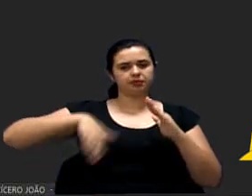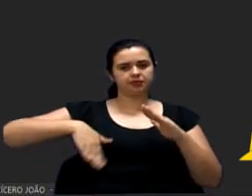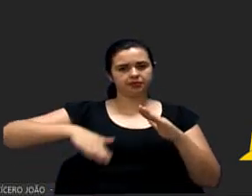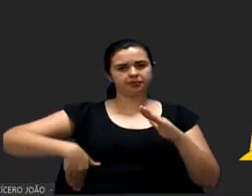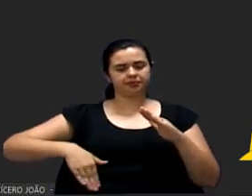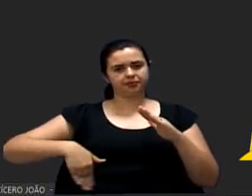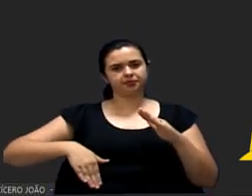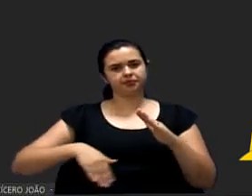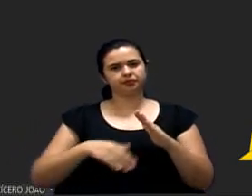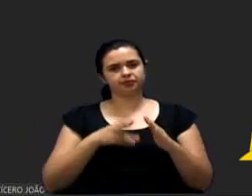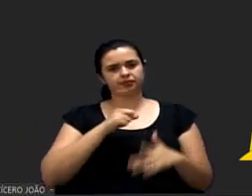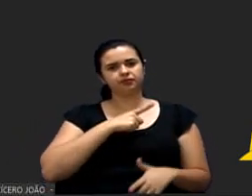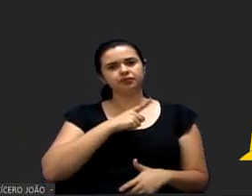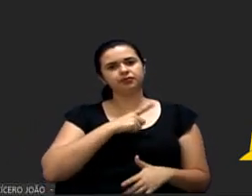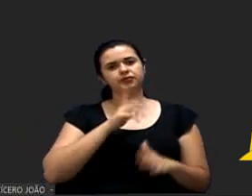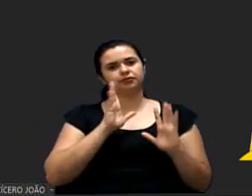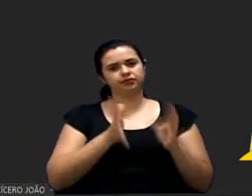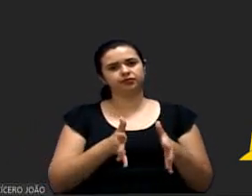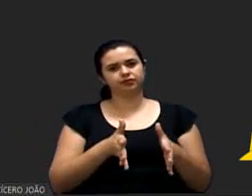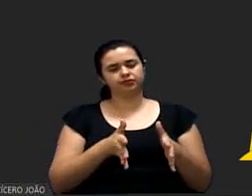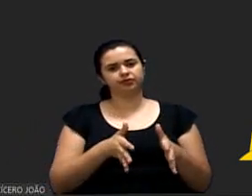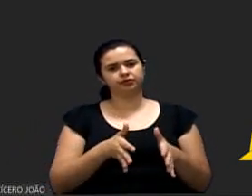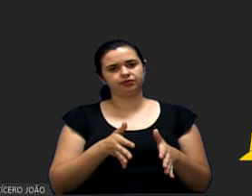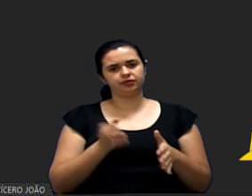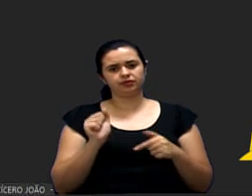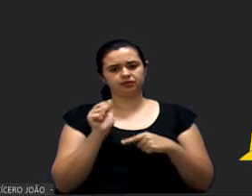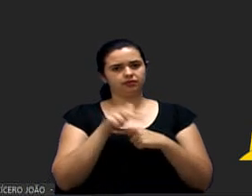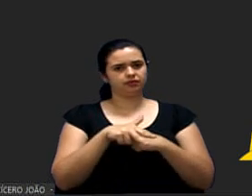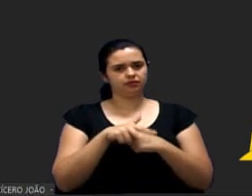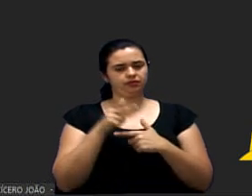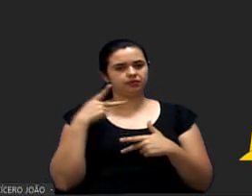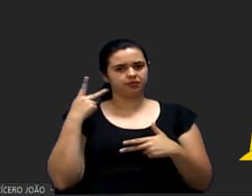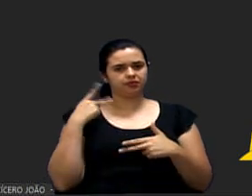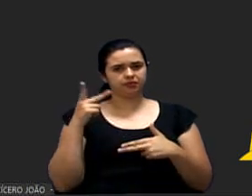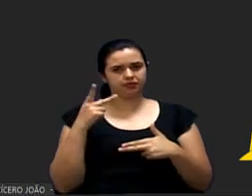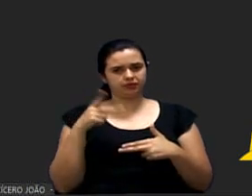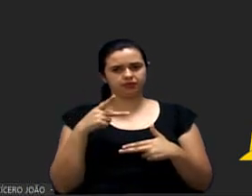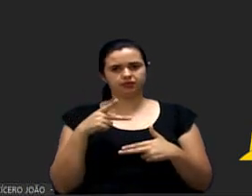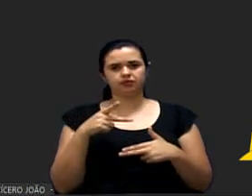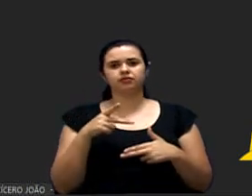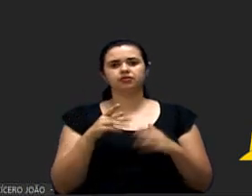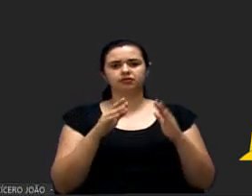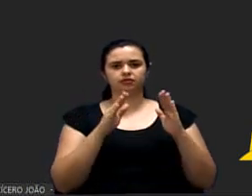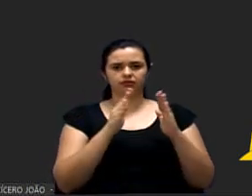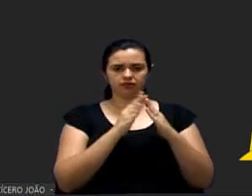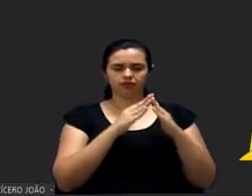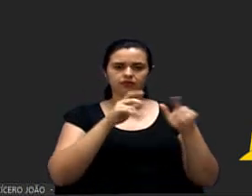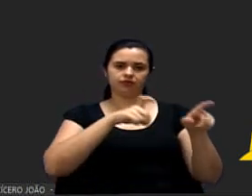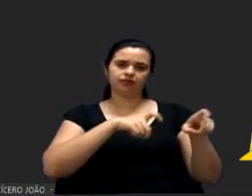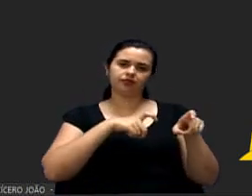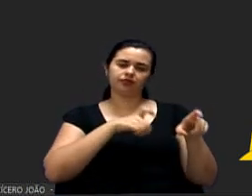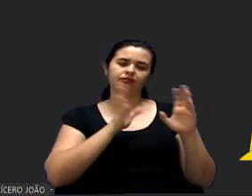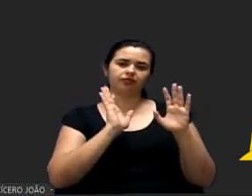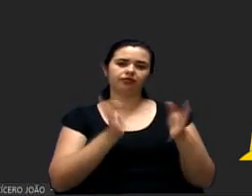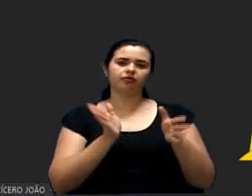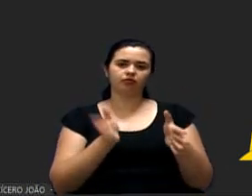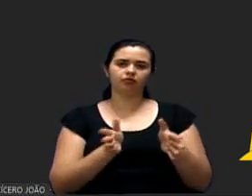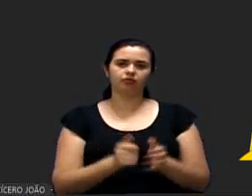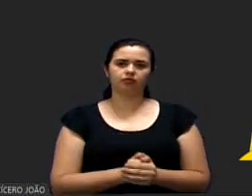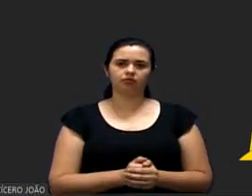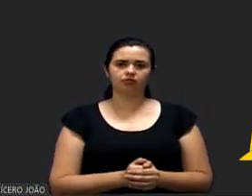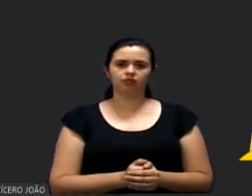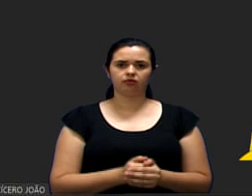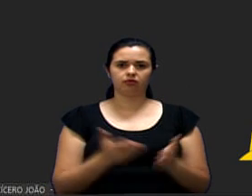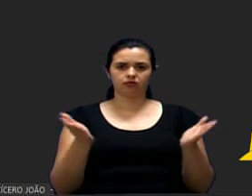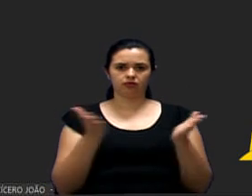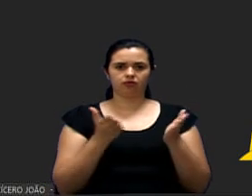Eu não entrei na política sem chácara, vereador Vitão. Agora direcione